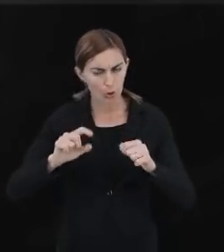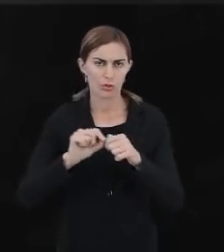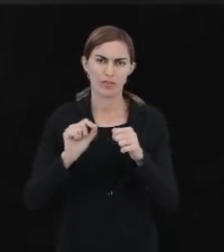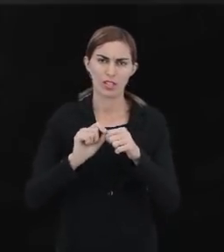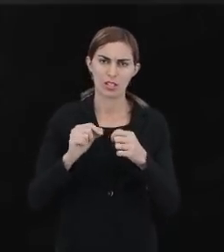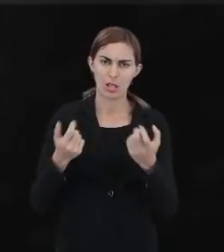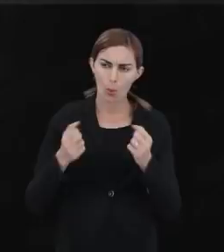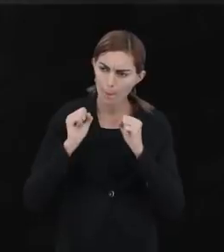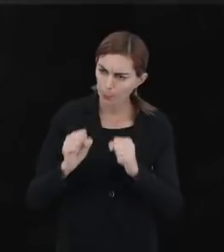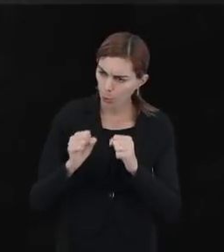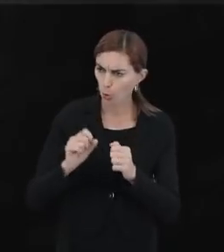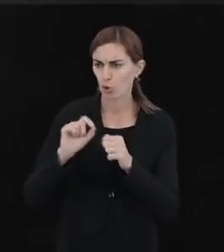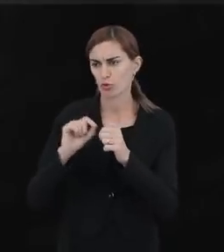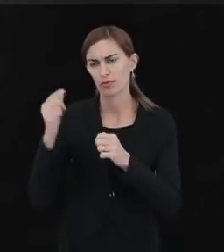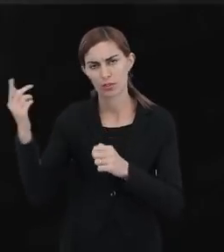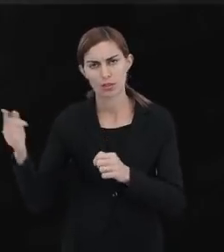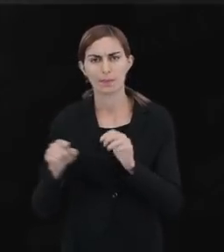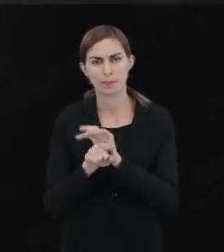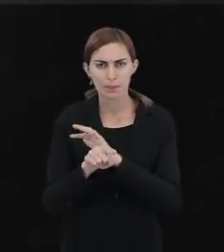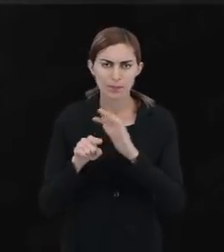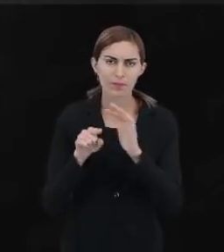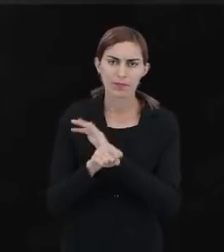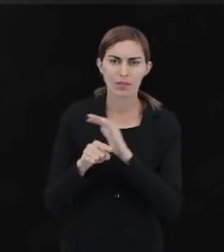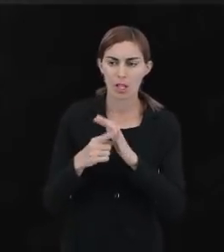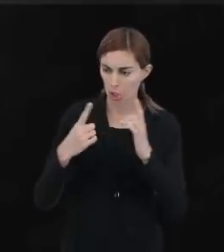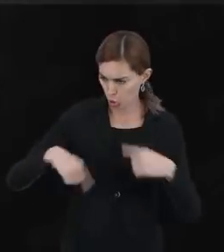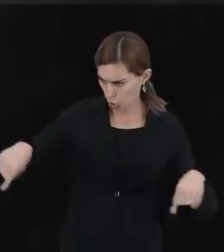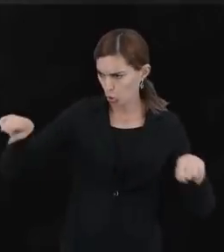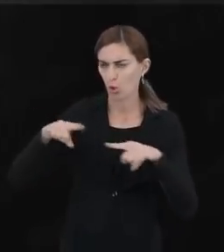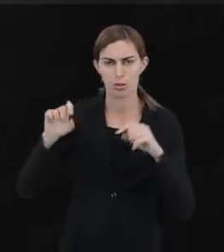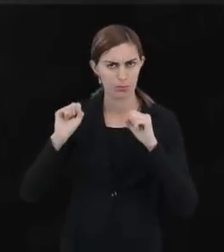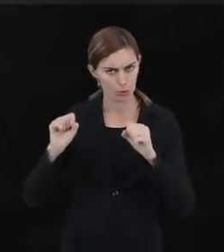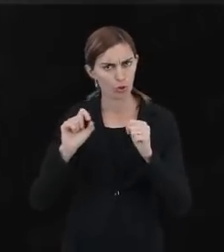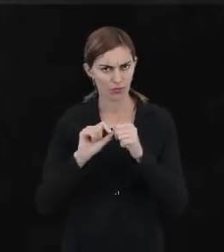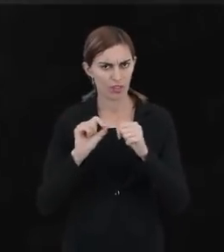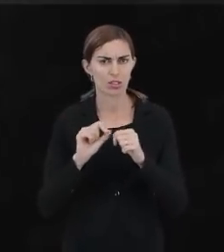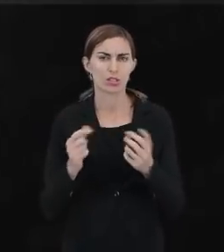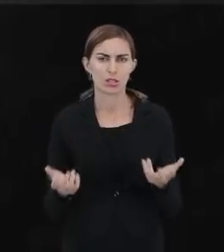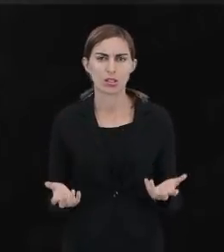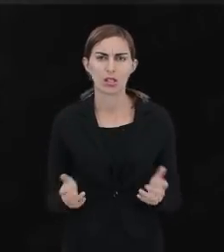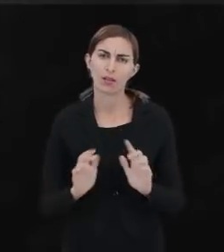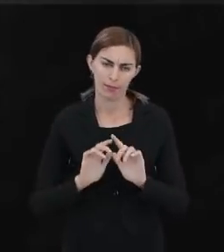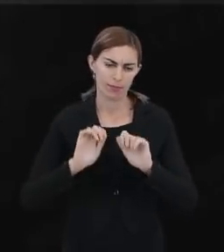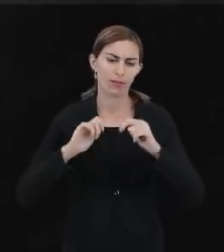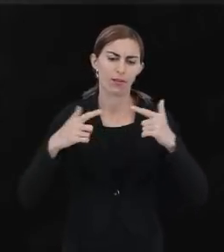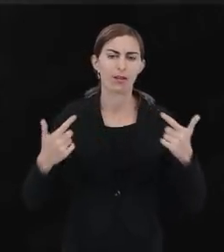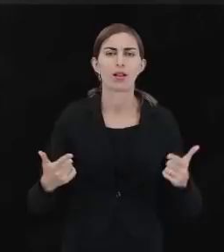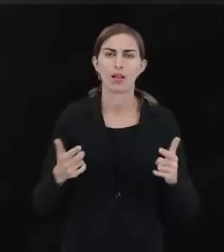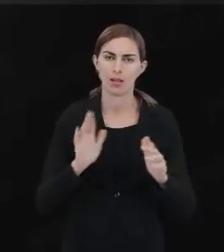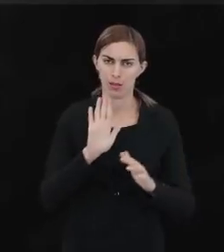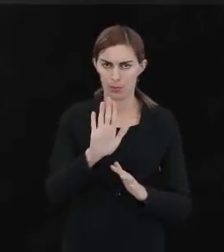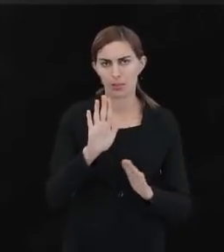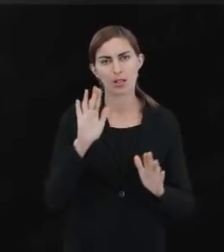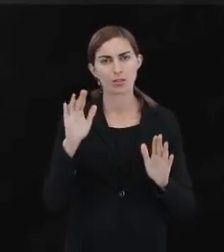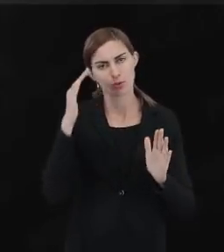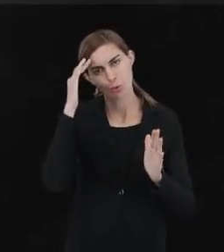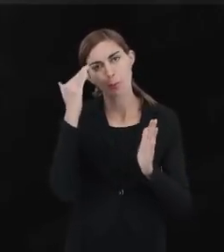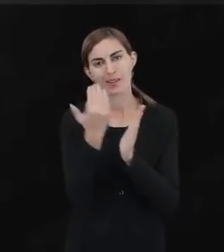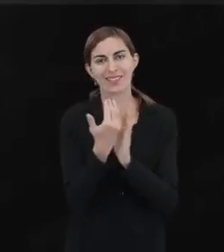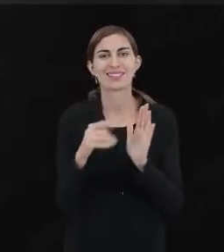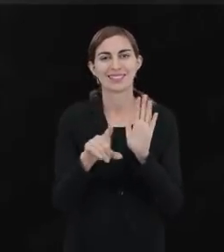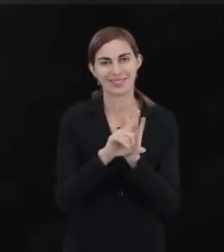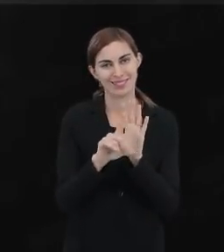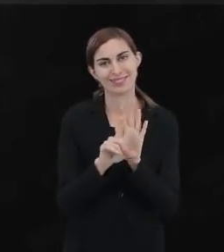fazer isso eu posso fazer aqui o outro nós podemos fazer tudo logicamente de acordo com a legislação